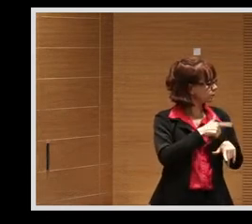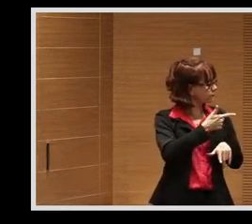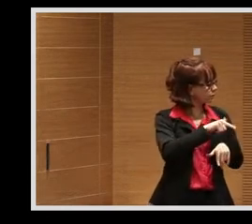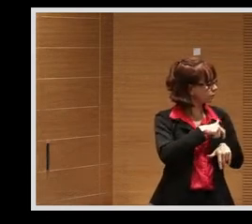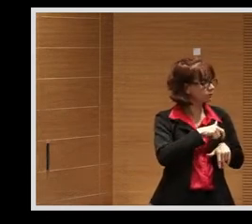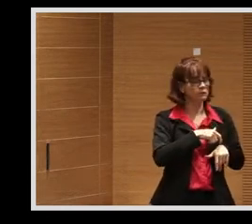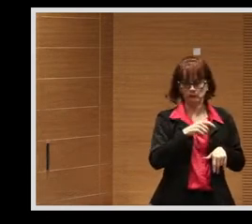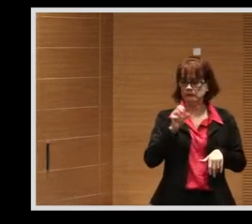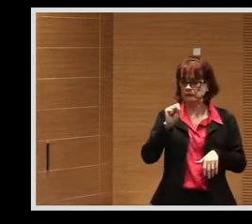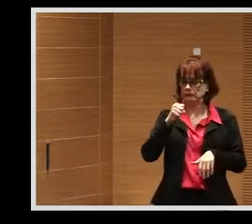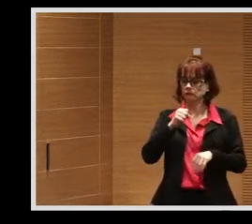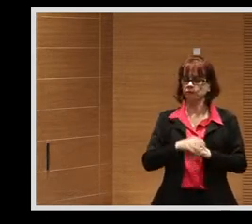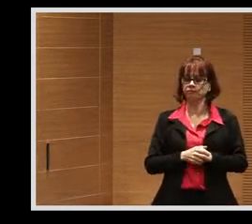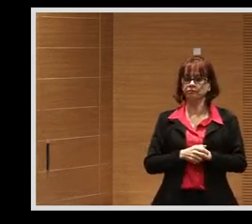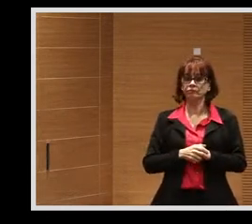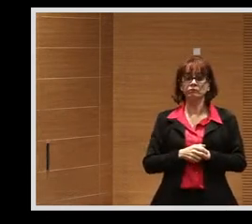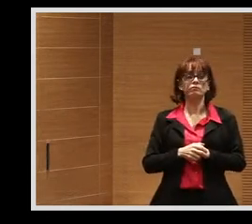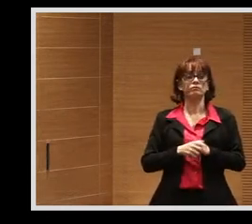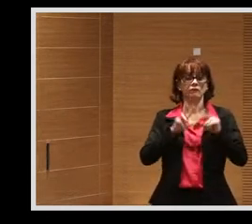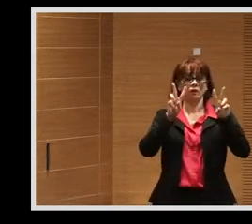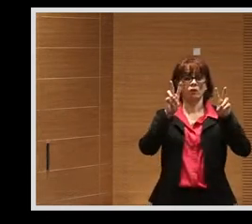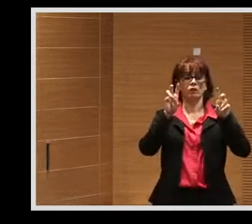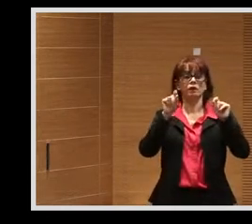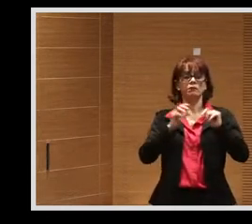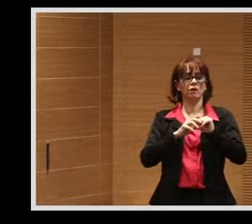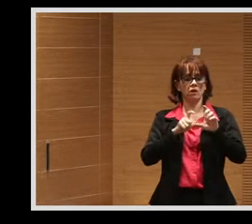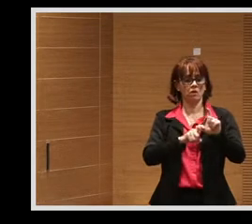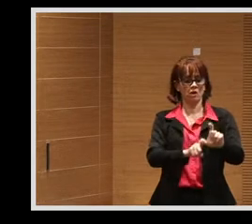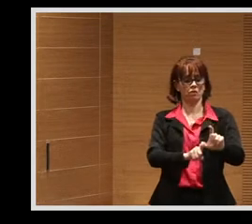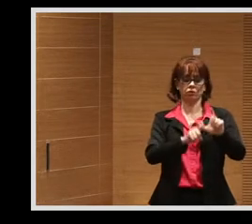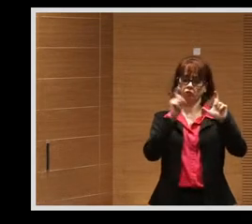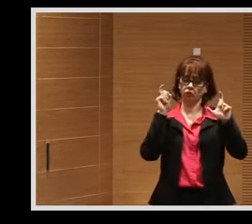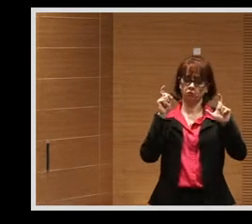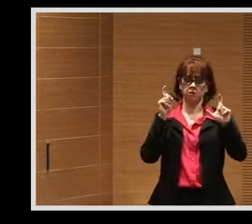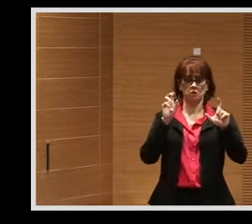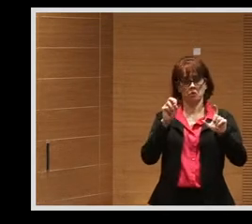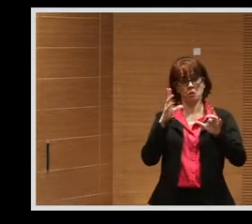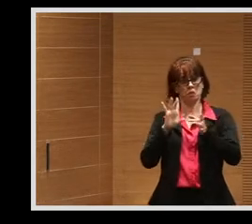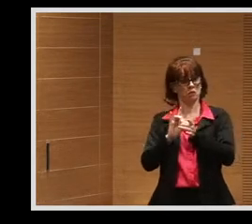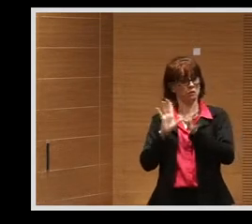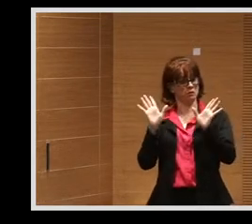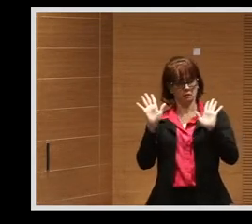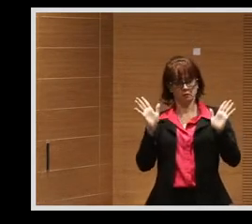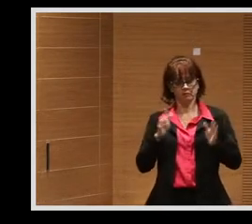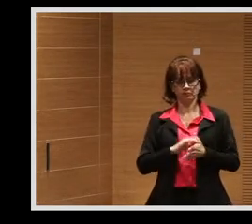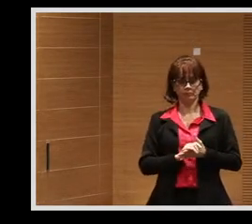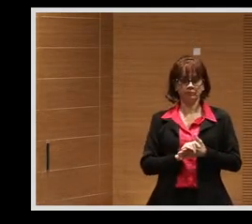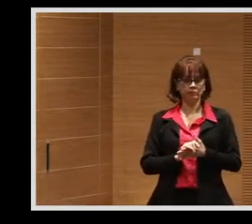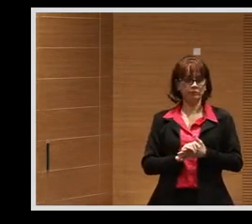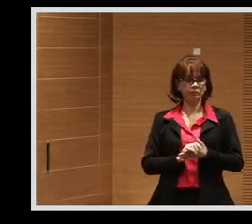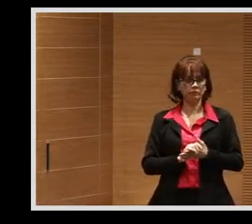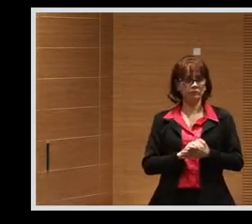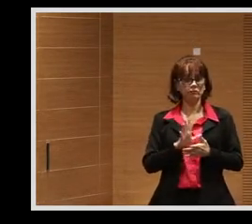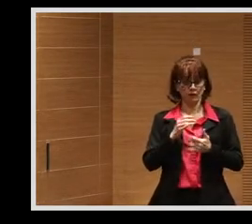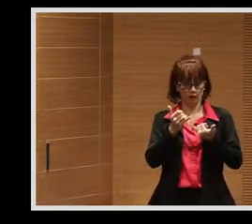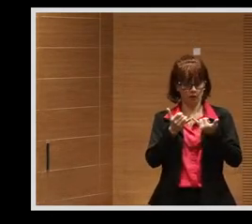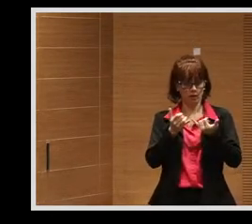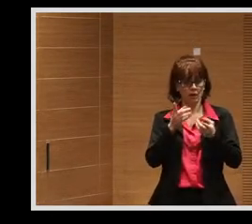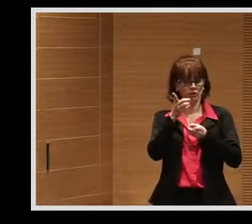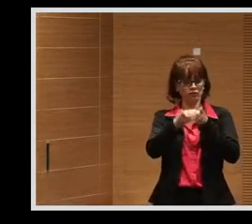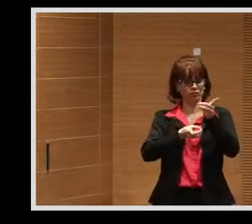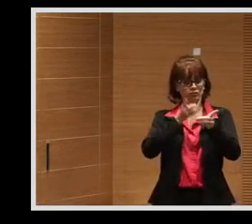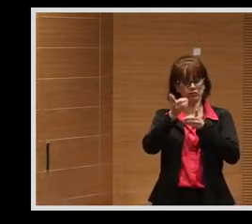O tema é autonomia. E a gente fez, a gente construiu ali, bolou uma dinâmica que é o seguinte: em duplas,